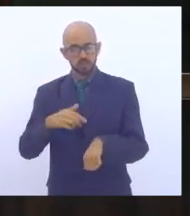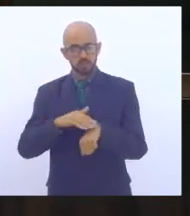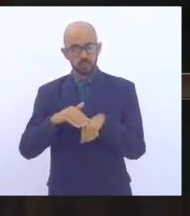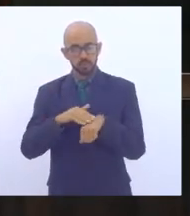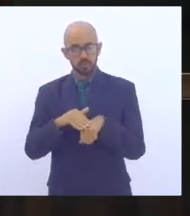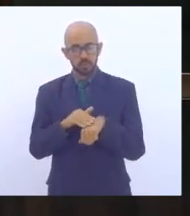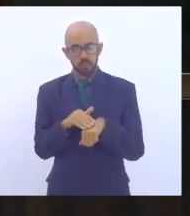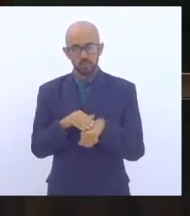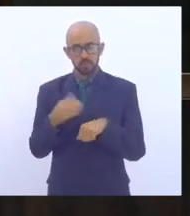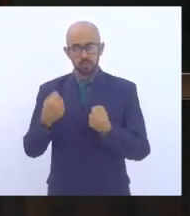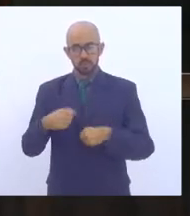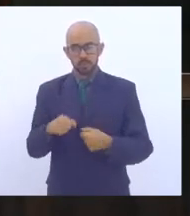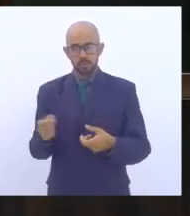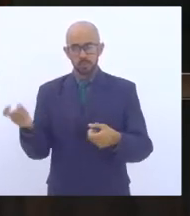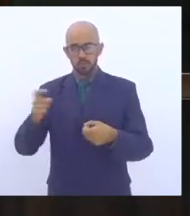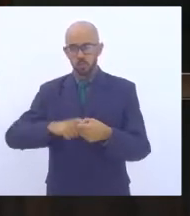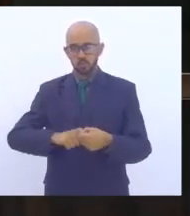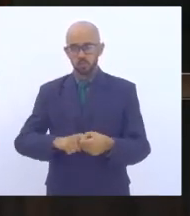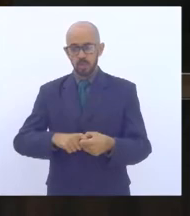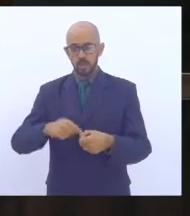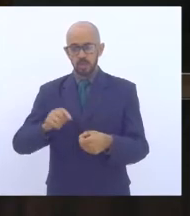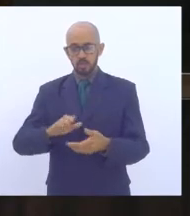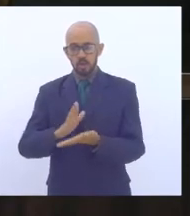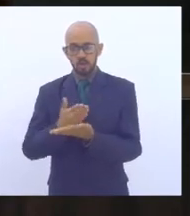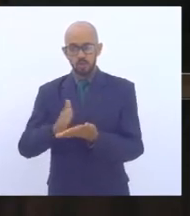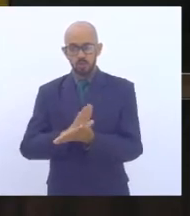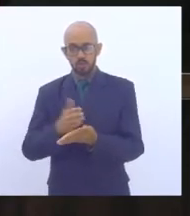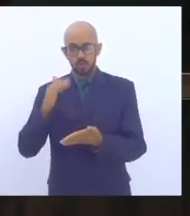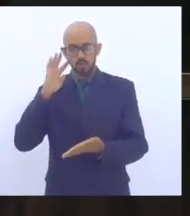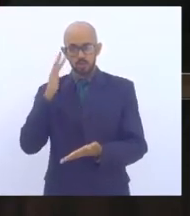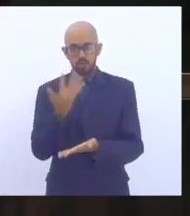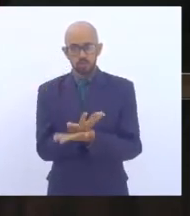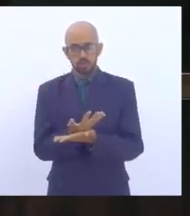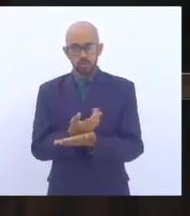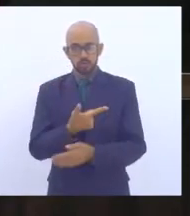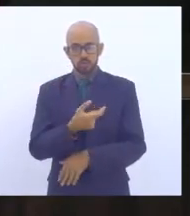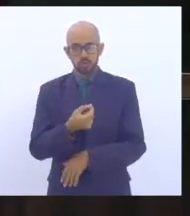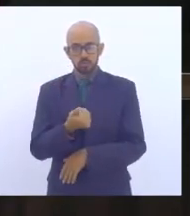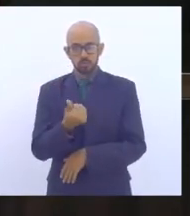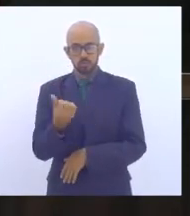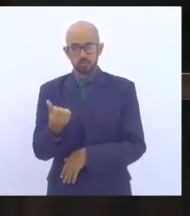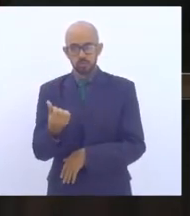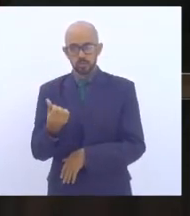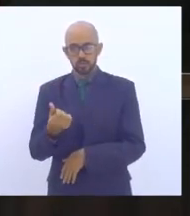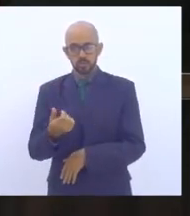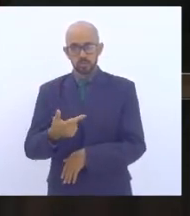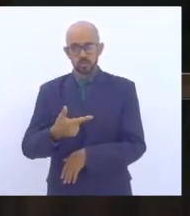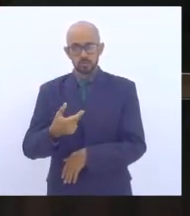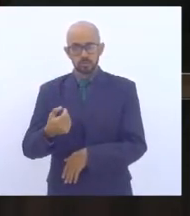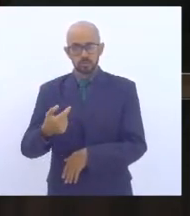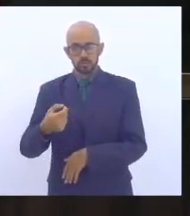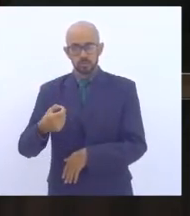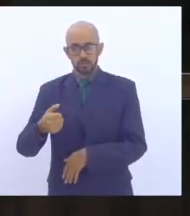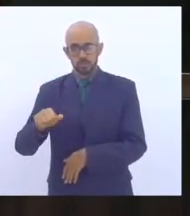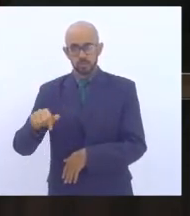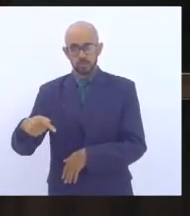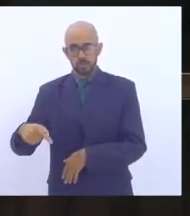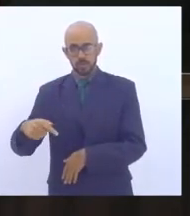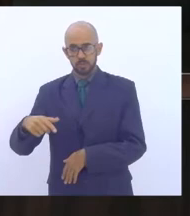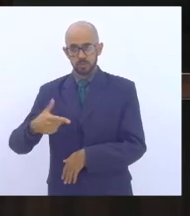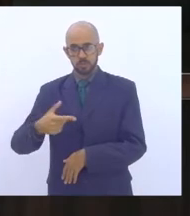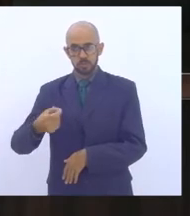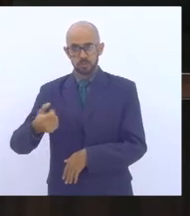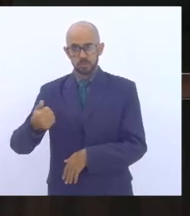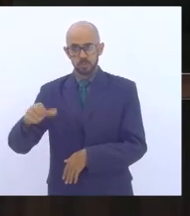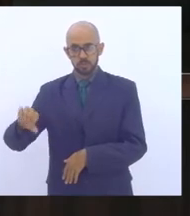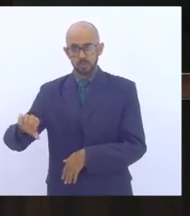a gente precisava voltar algumas medidas que fizemos ao longo de 16 17 e 19 Mas da